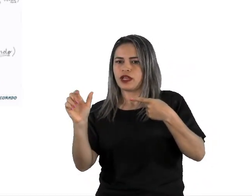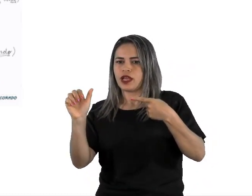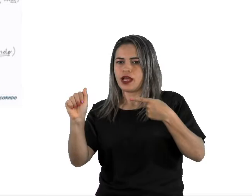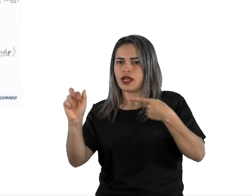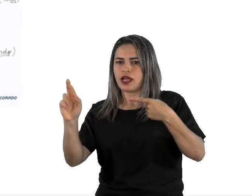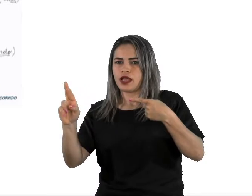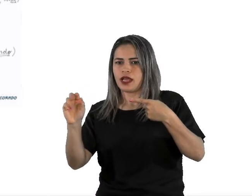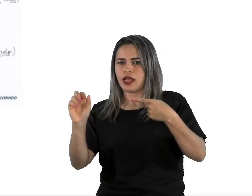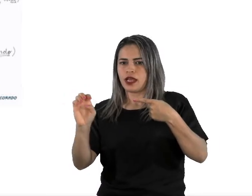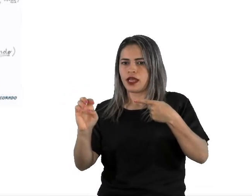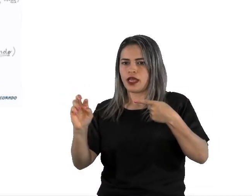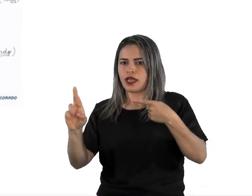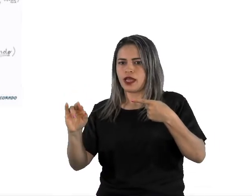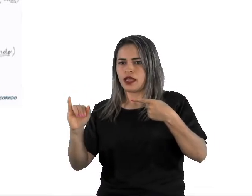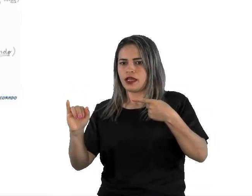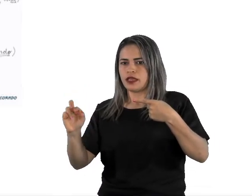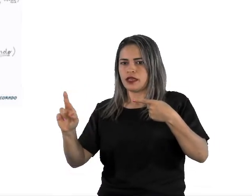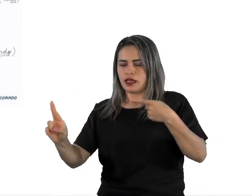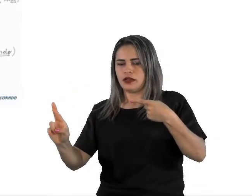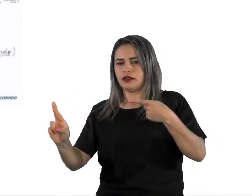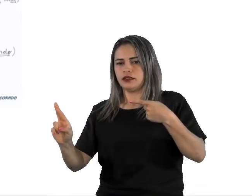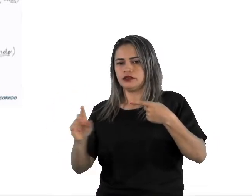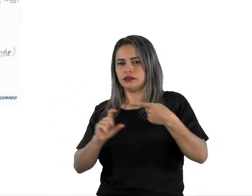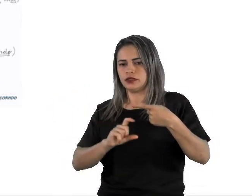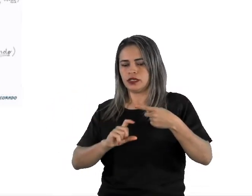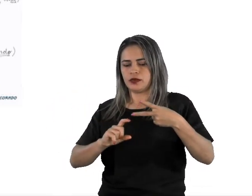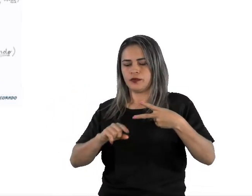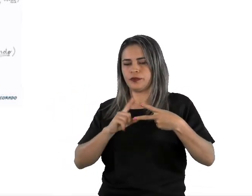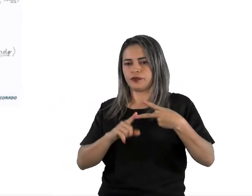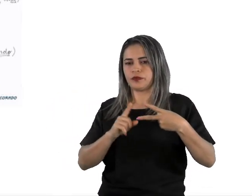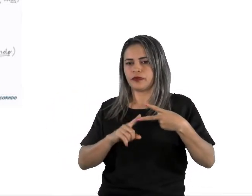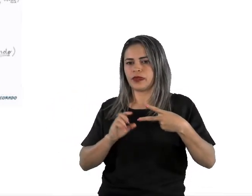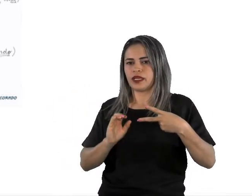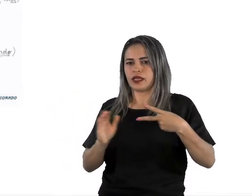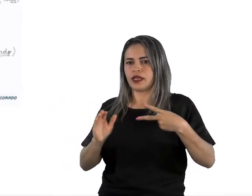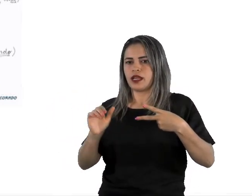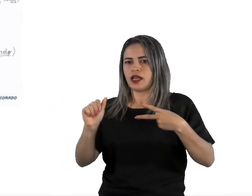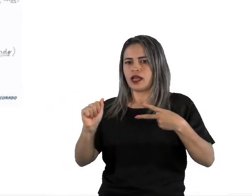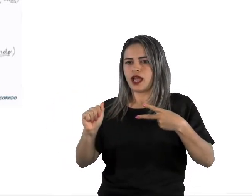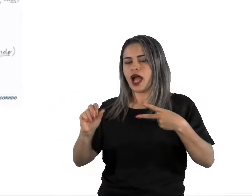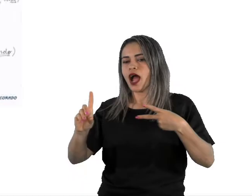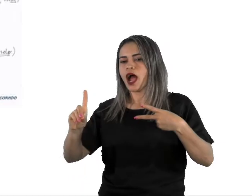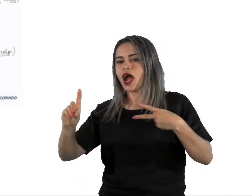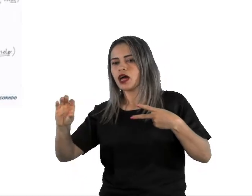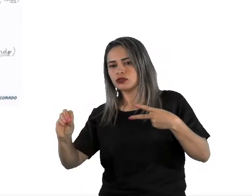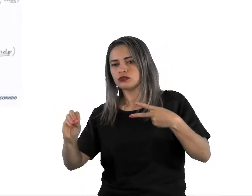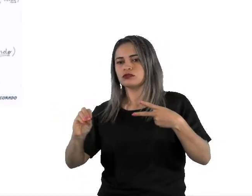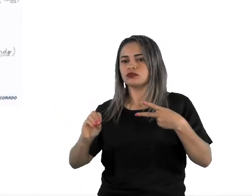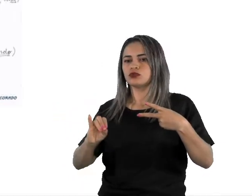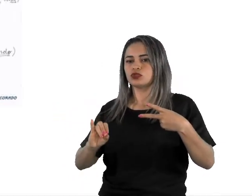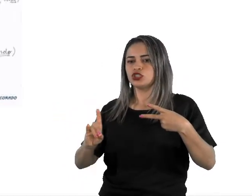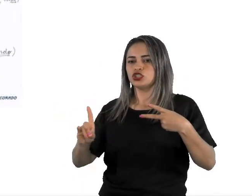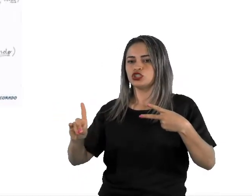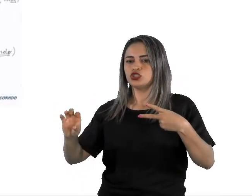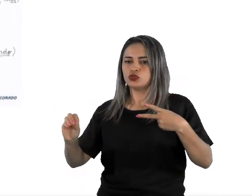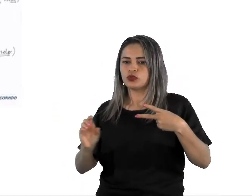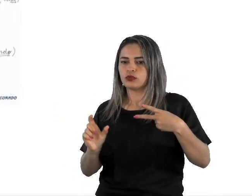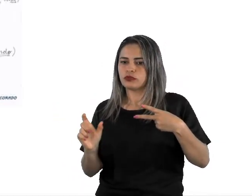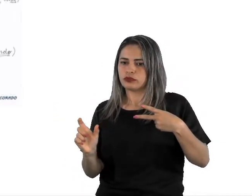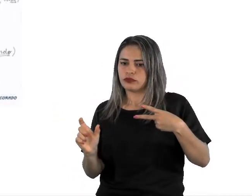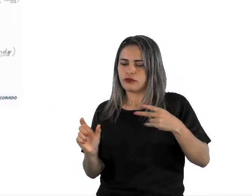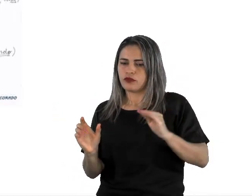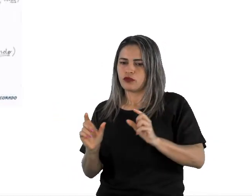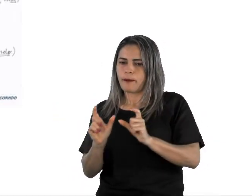IR. O particípio, ele vai ter a terminação de ado ou de ido, para os